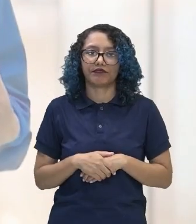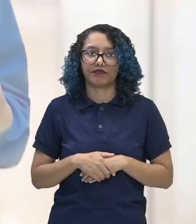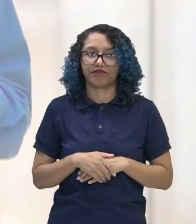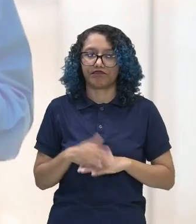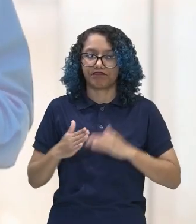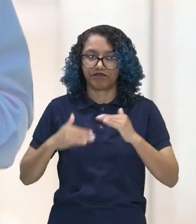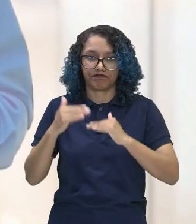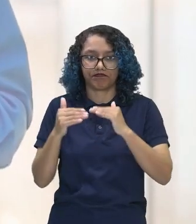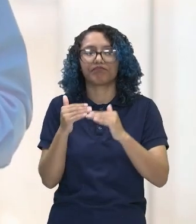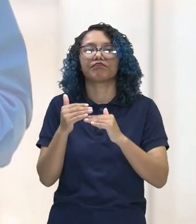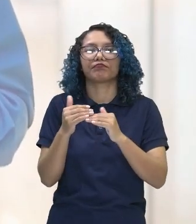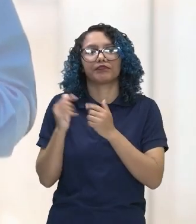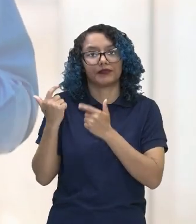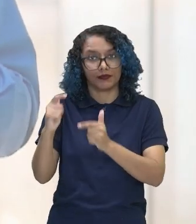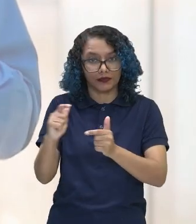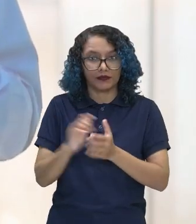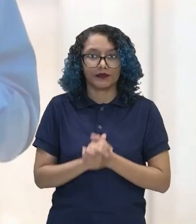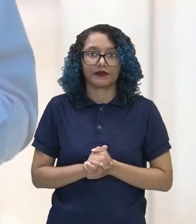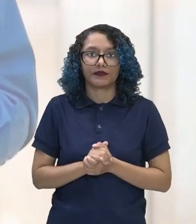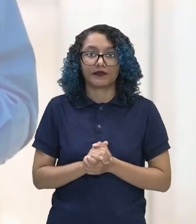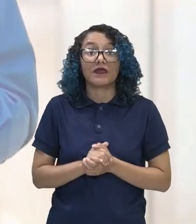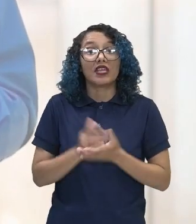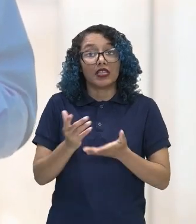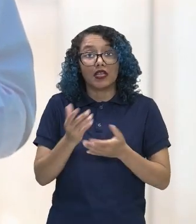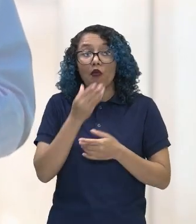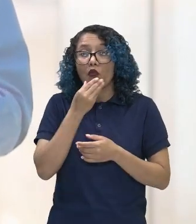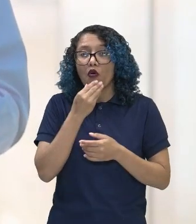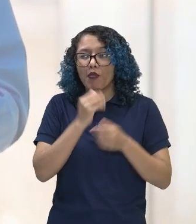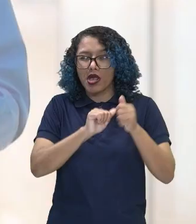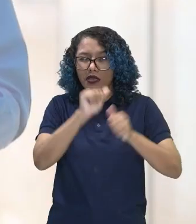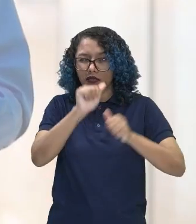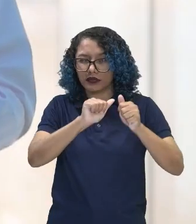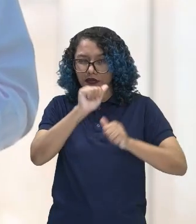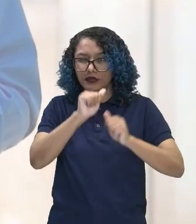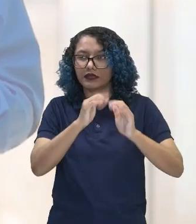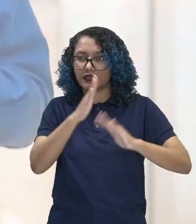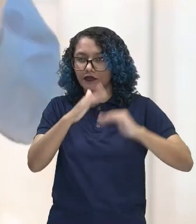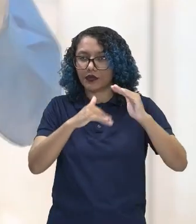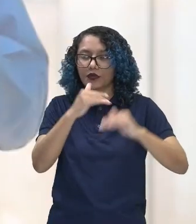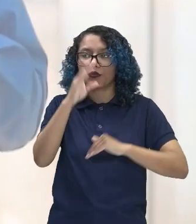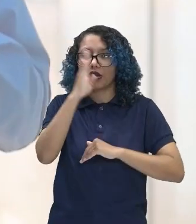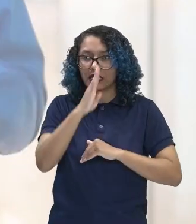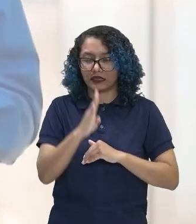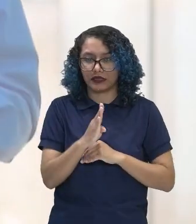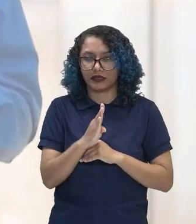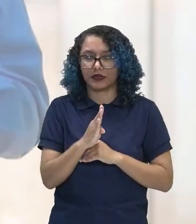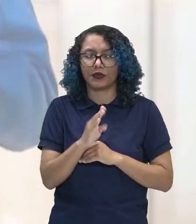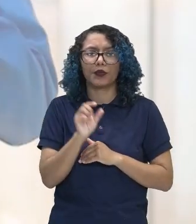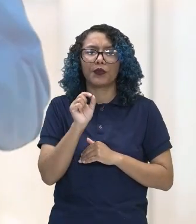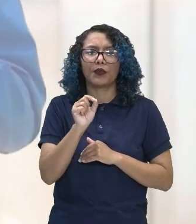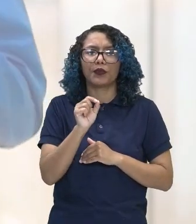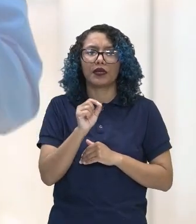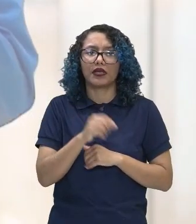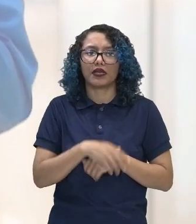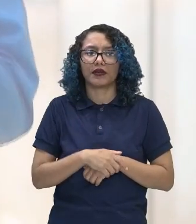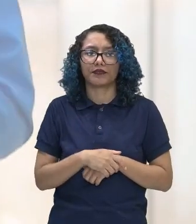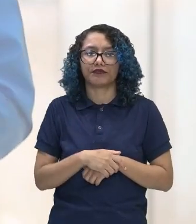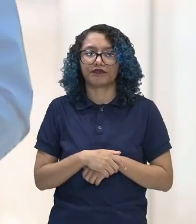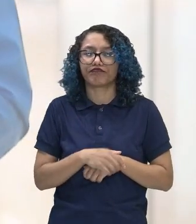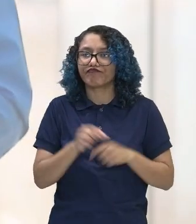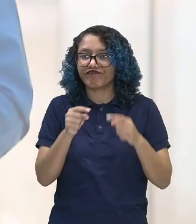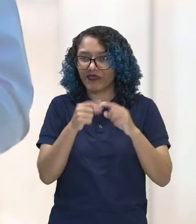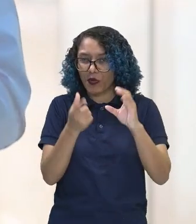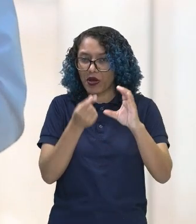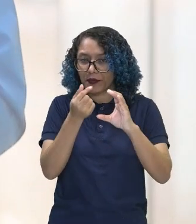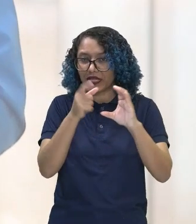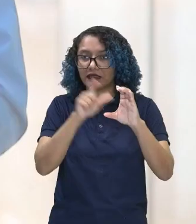modernização conservadora. Florestan analisou o desenvolvimento brasileiro como um exemplo de capitalismo